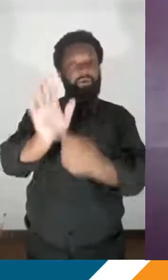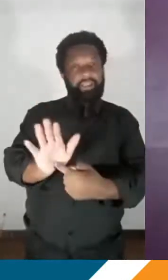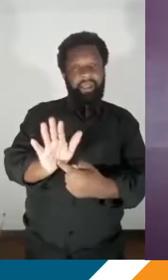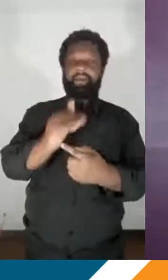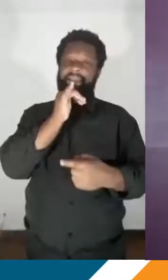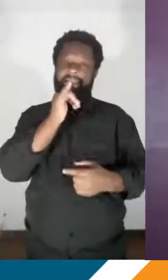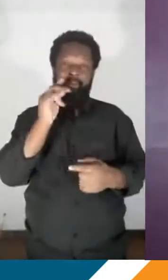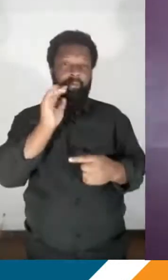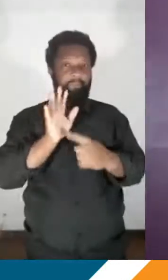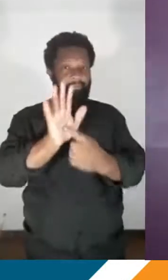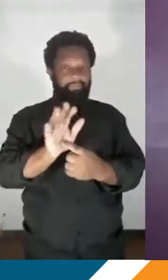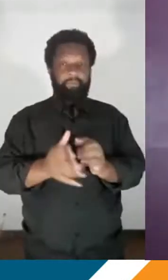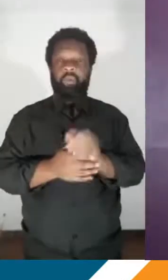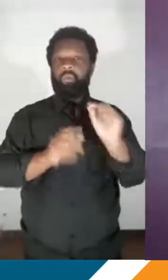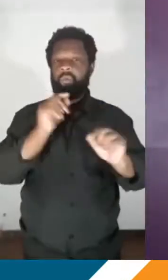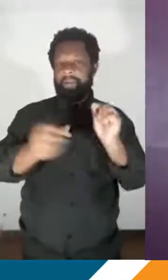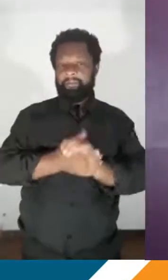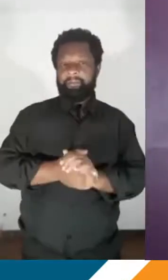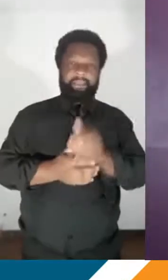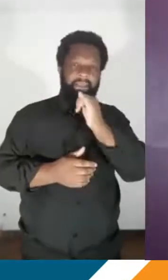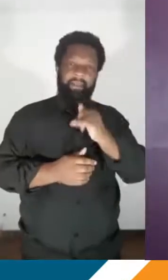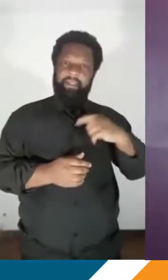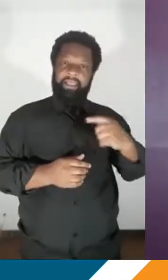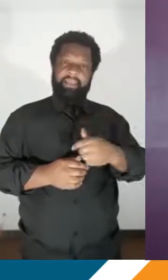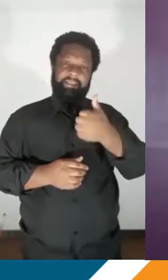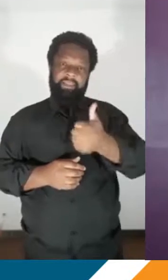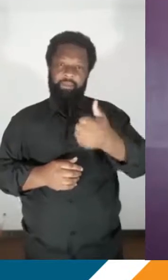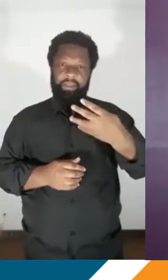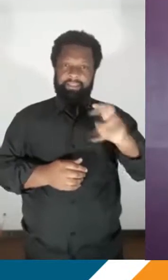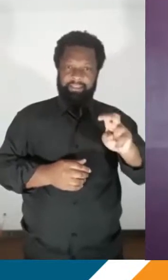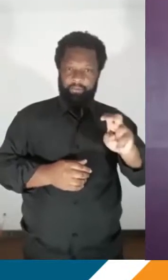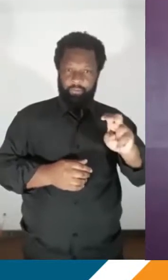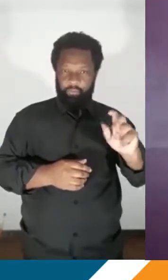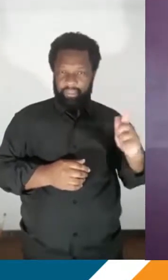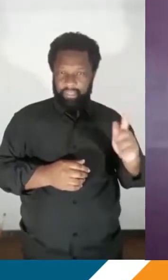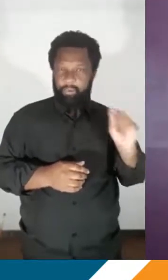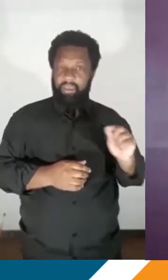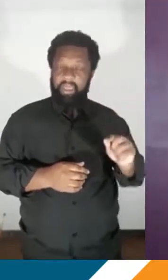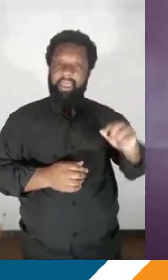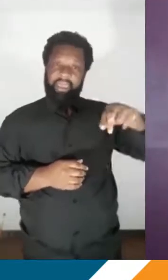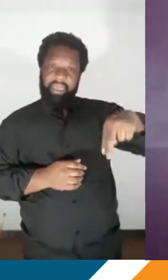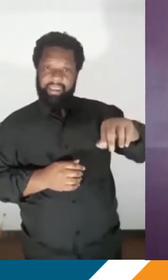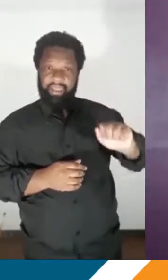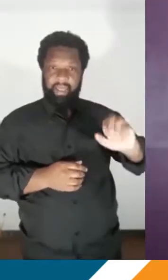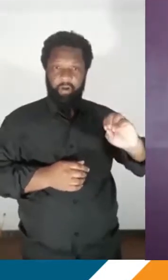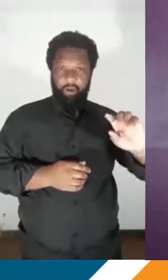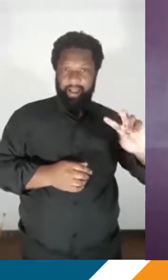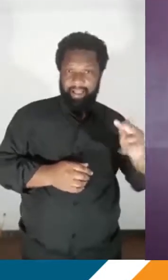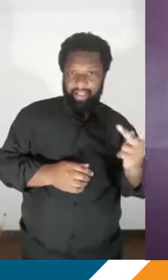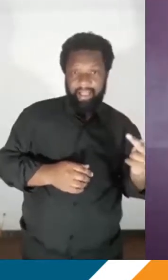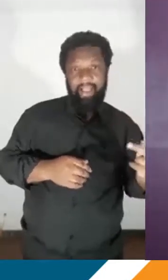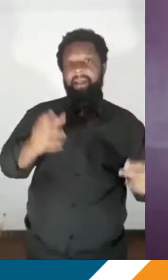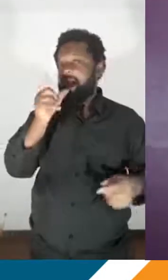eu trouxe essa situação aqui para a gente exemplificar, que é quando eu tenho 145 gramas de NaOH em